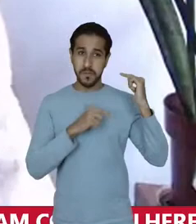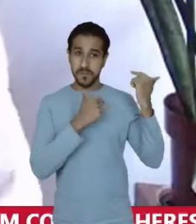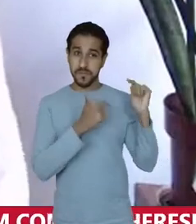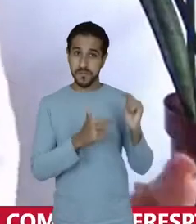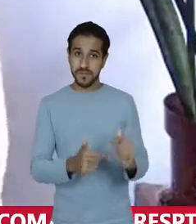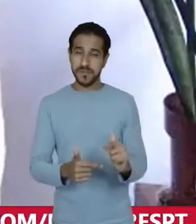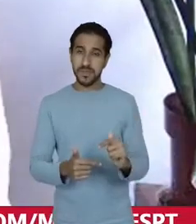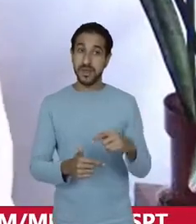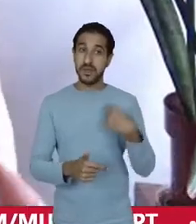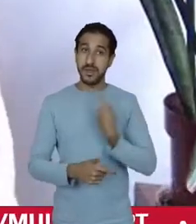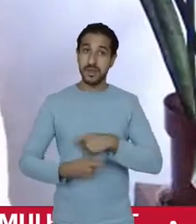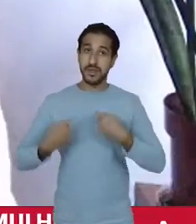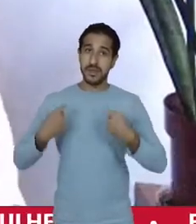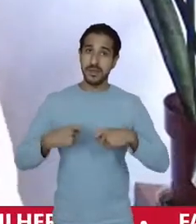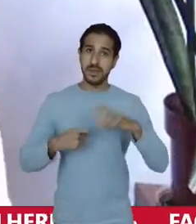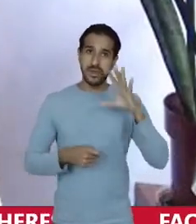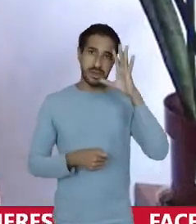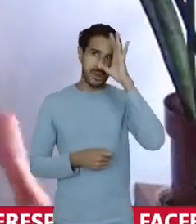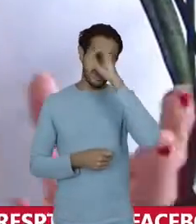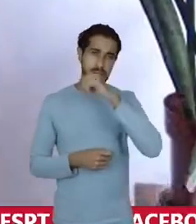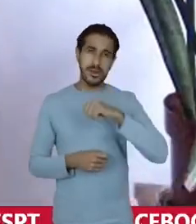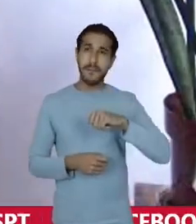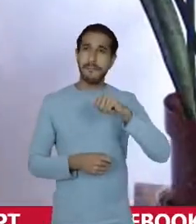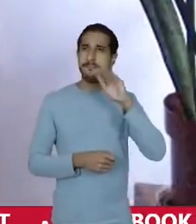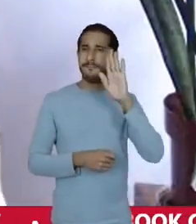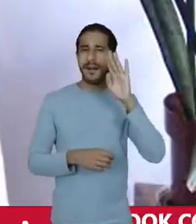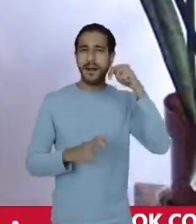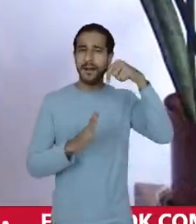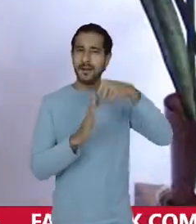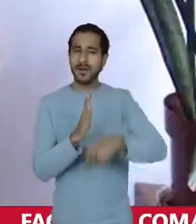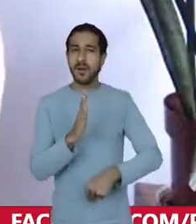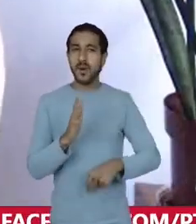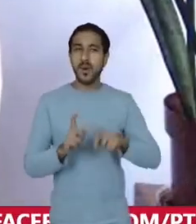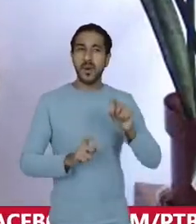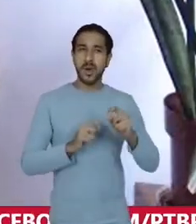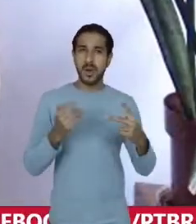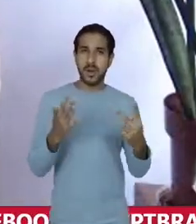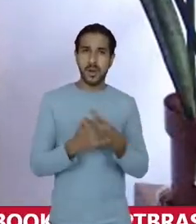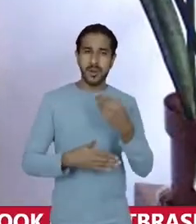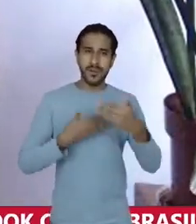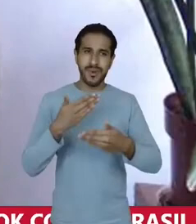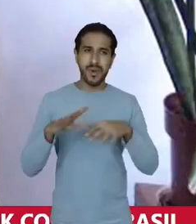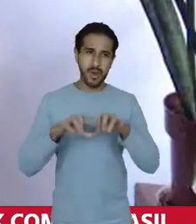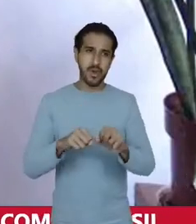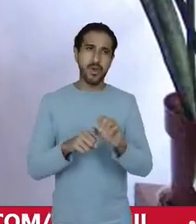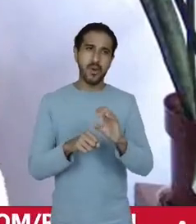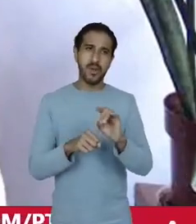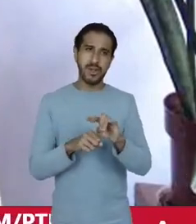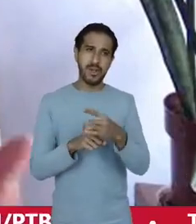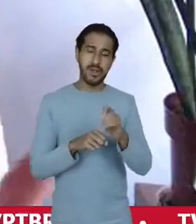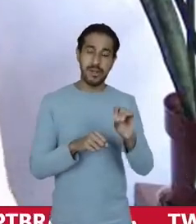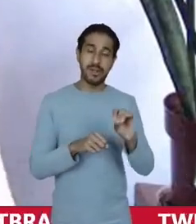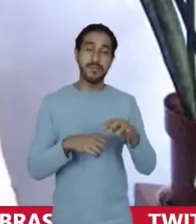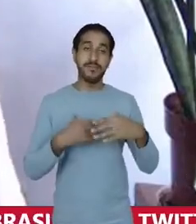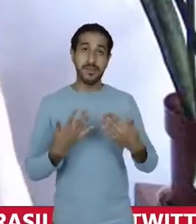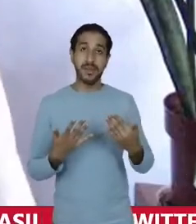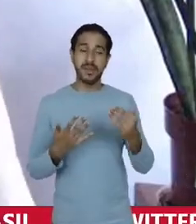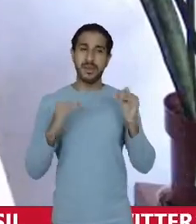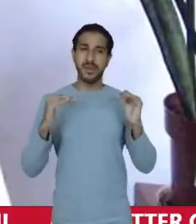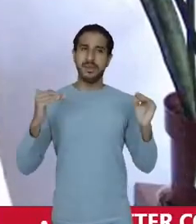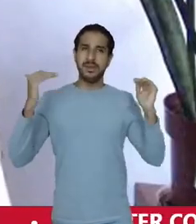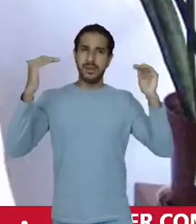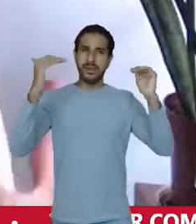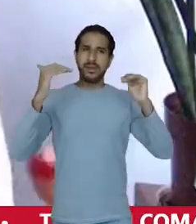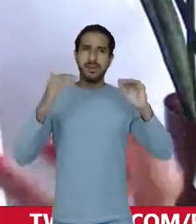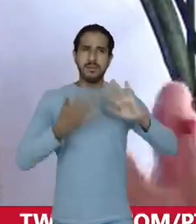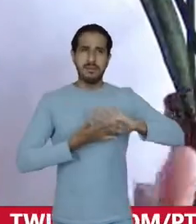originários. Precisamos entender com mais profundidade o que foi o processo de colonização e, portanto, a soberania,